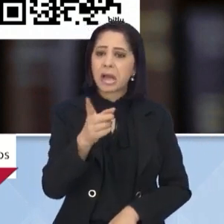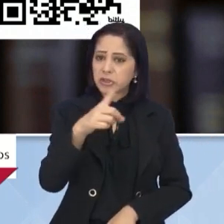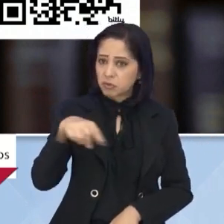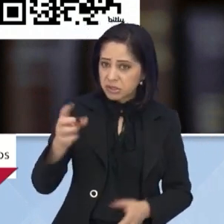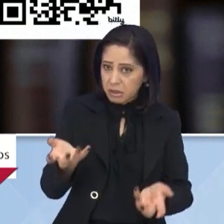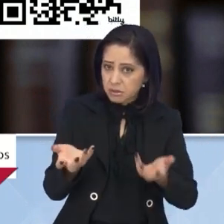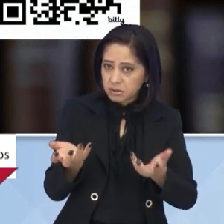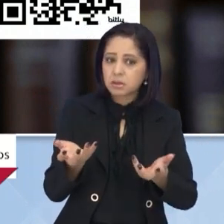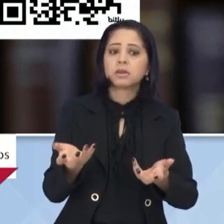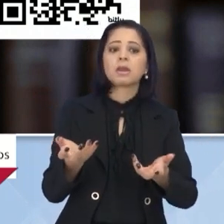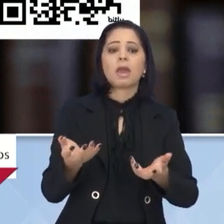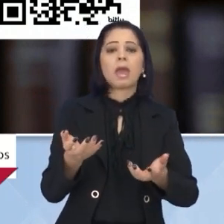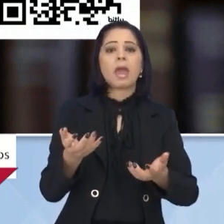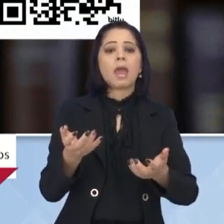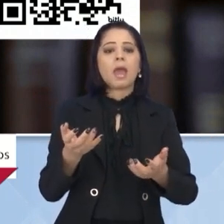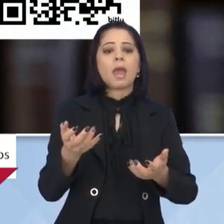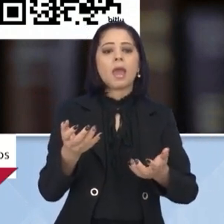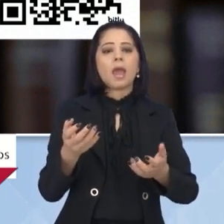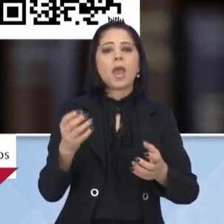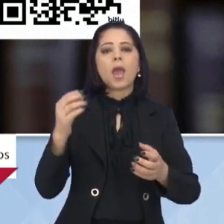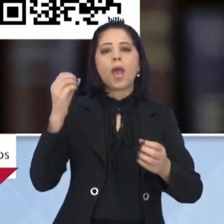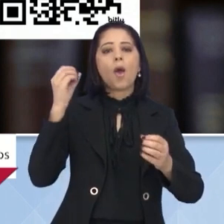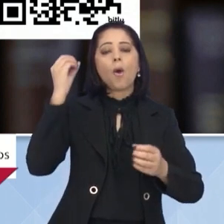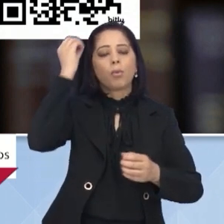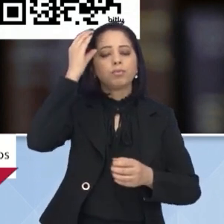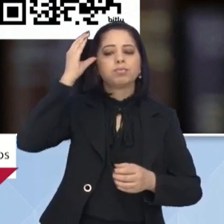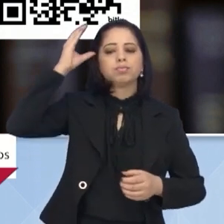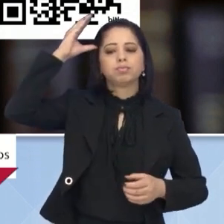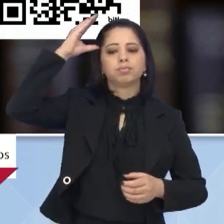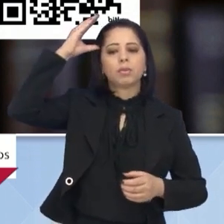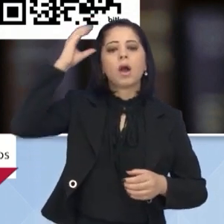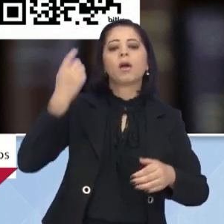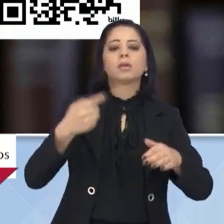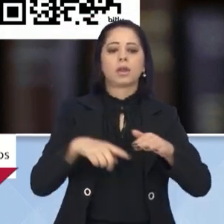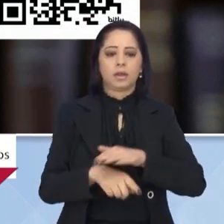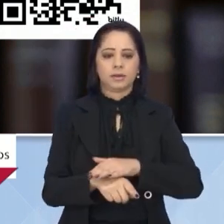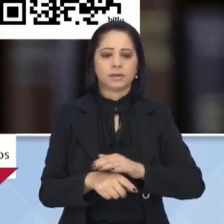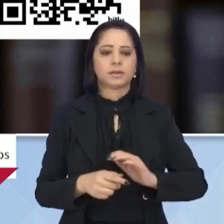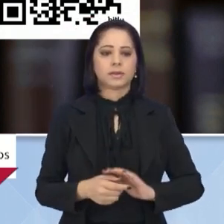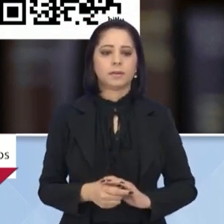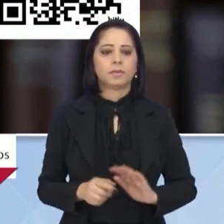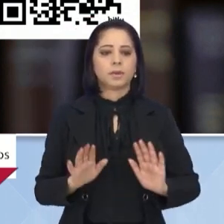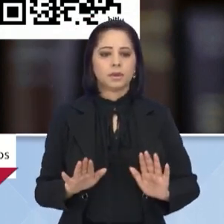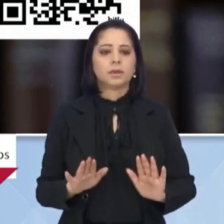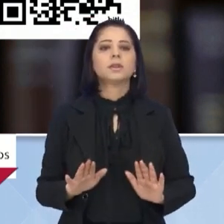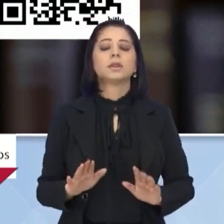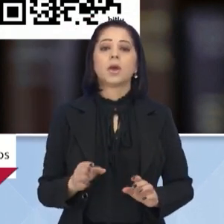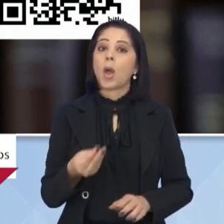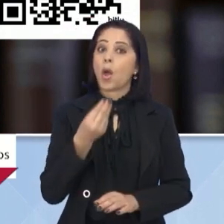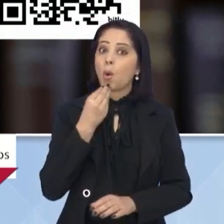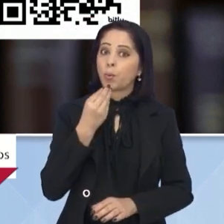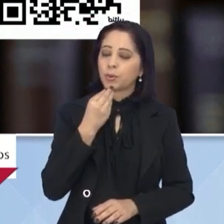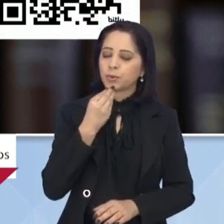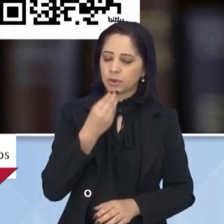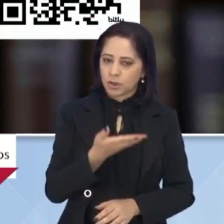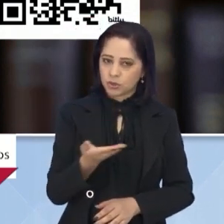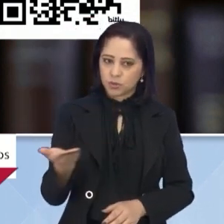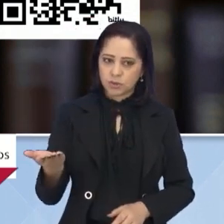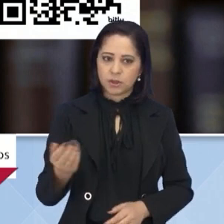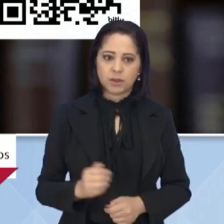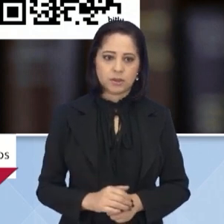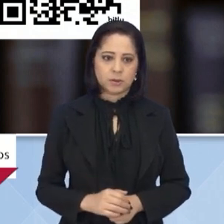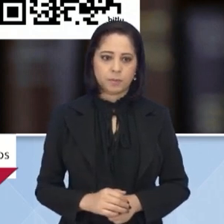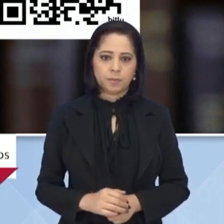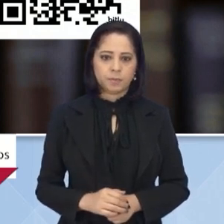desejarem aprofundar um pouco o conhecimento já que estamos também aqui para isso então seria mais uma oportunidade dito